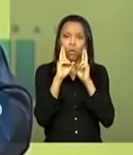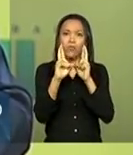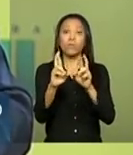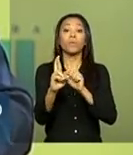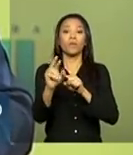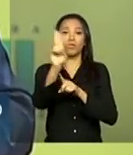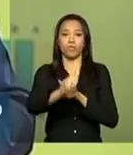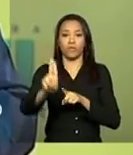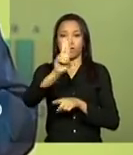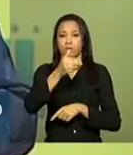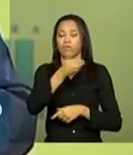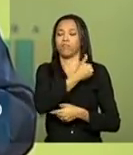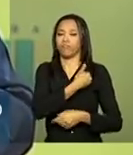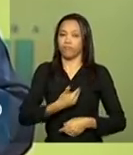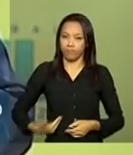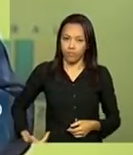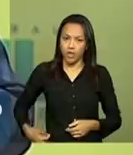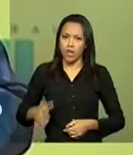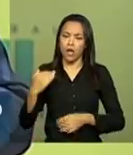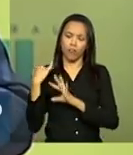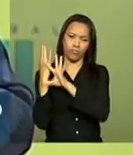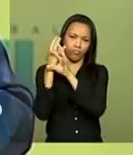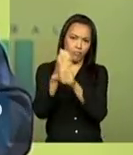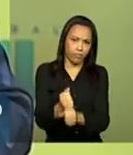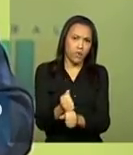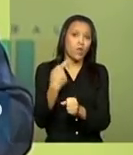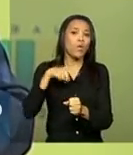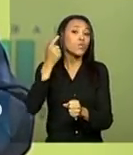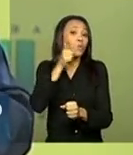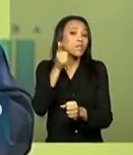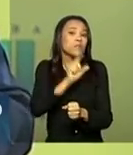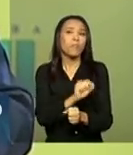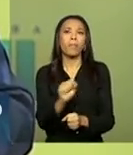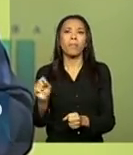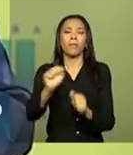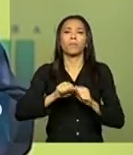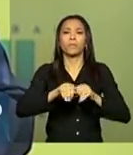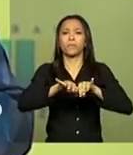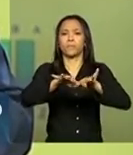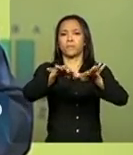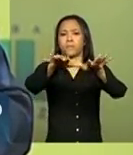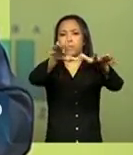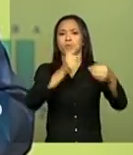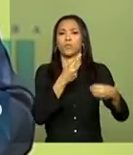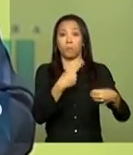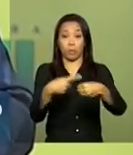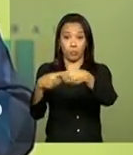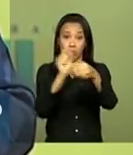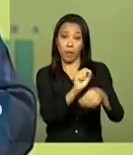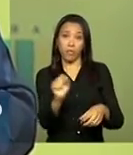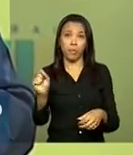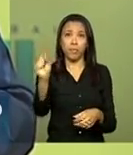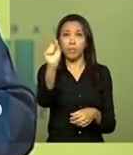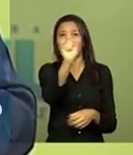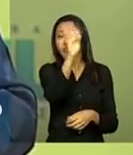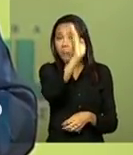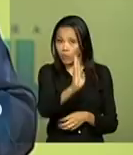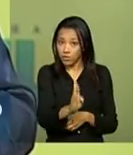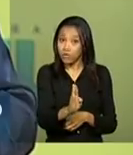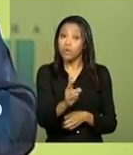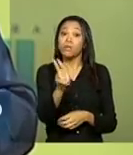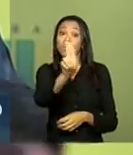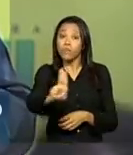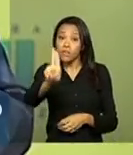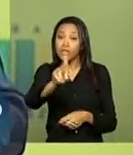nós conseguimos, ao longo desses anos, fazer um processo de expansão, de deregulação das universidades federais e implantar a lei de